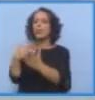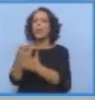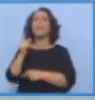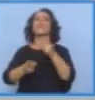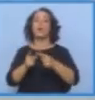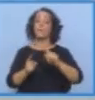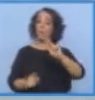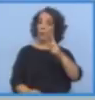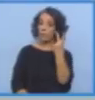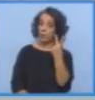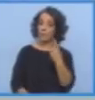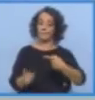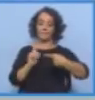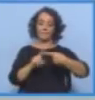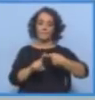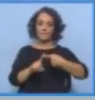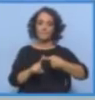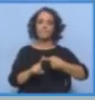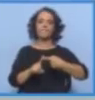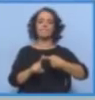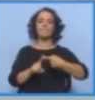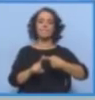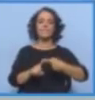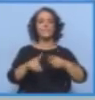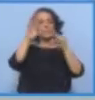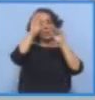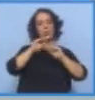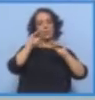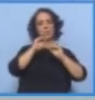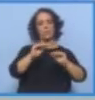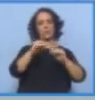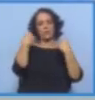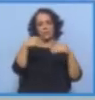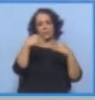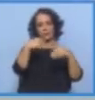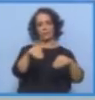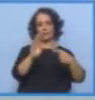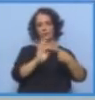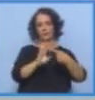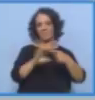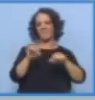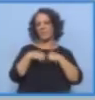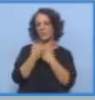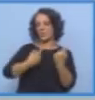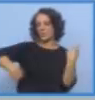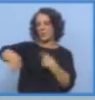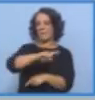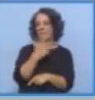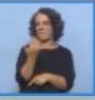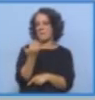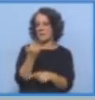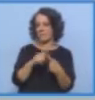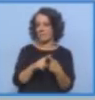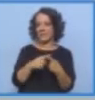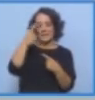Um é a formação, a educação. E a nossa sociedade nisso peca muito. Centra